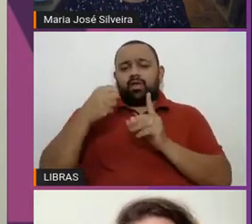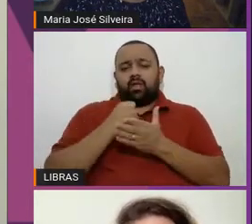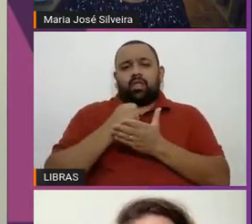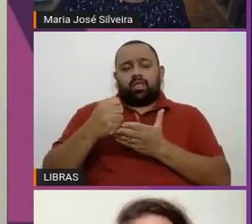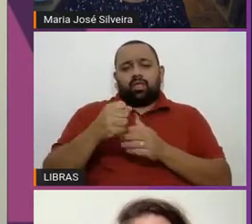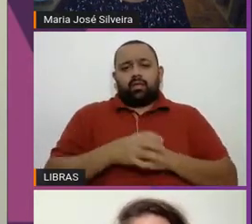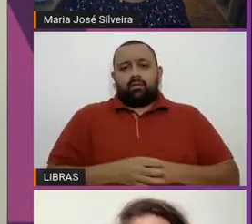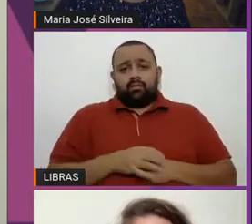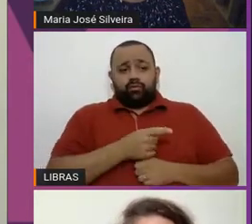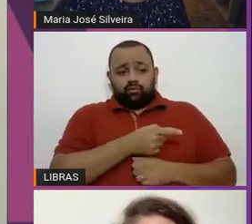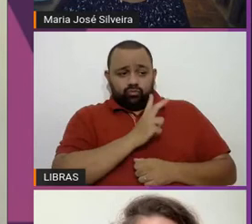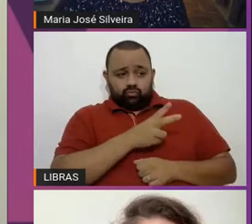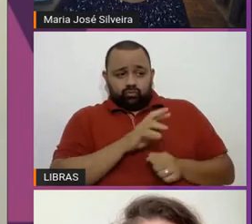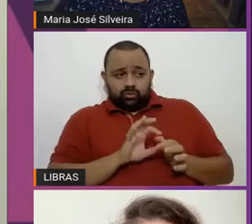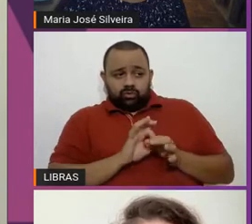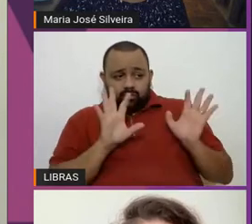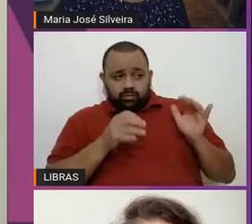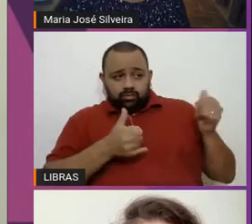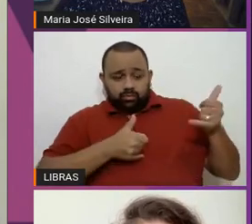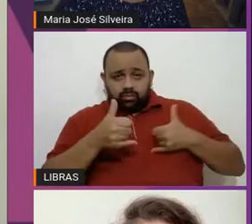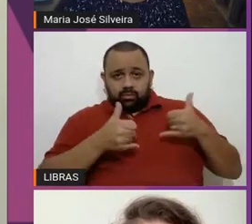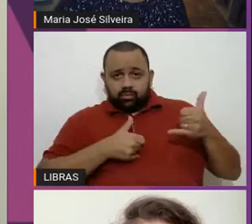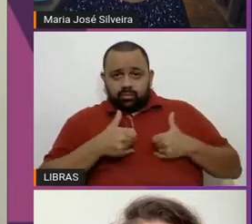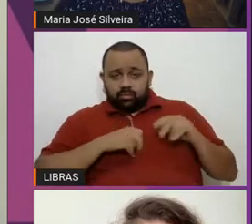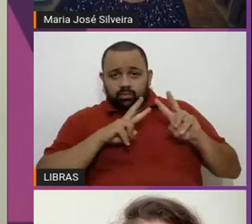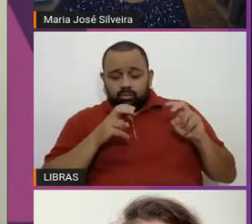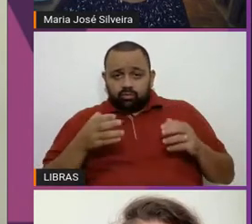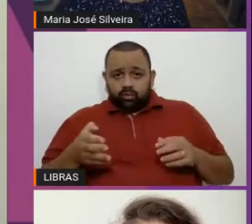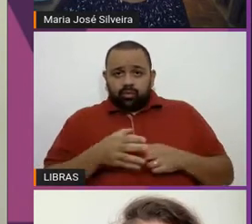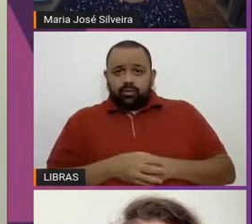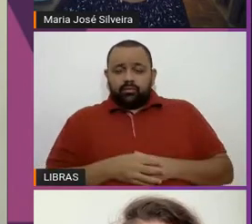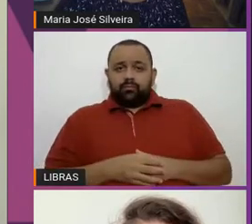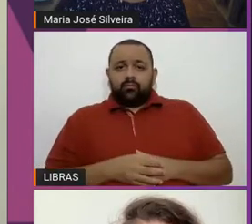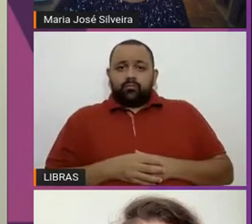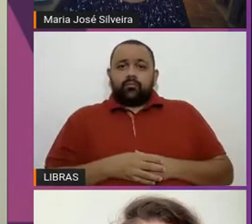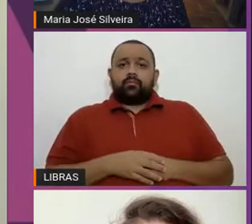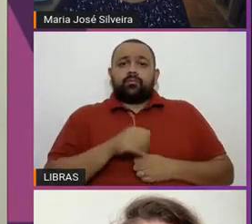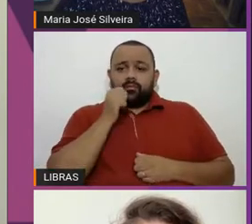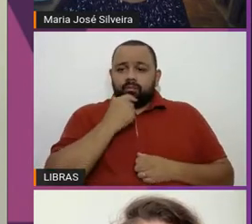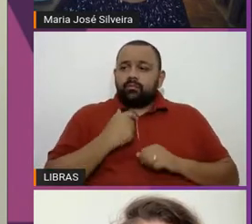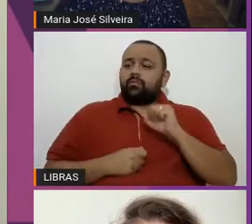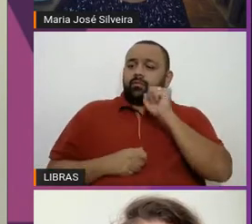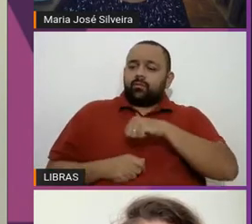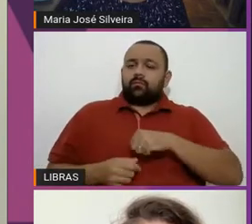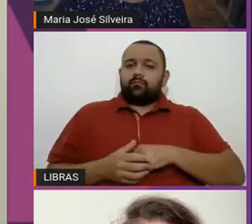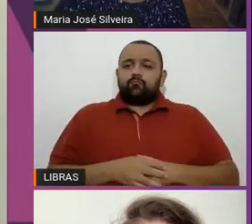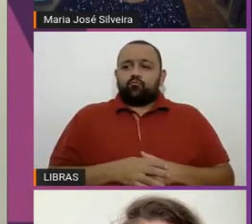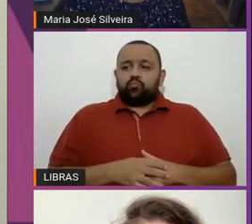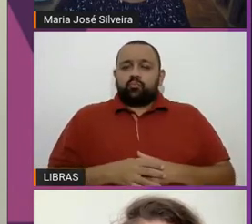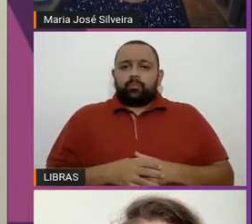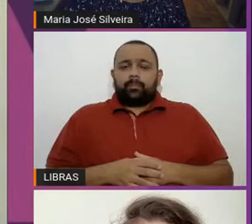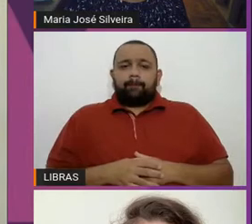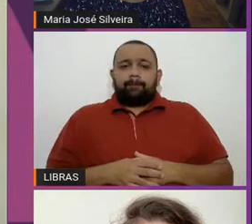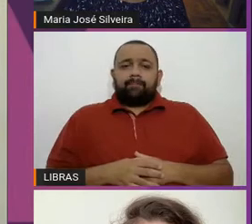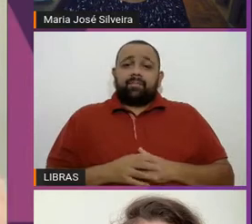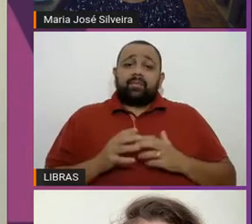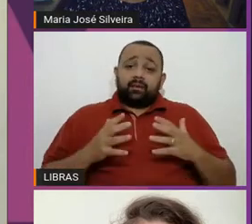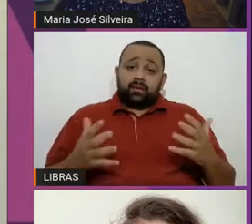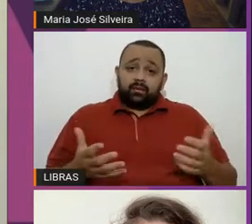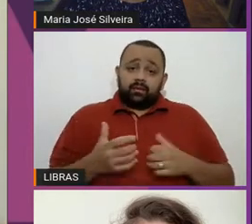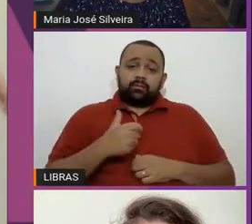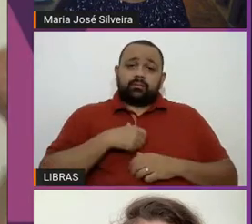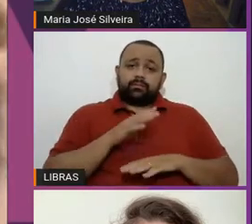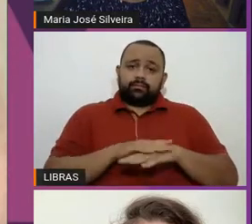e****** você continua disposta a me falar sobre isso e ela disse sim e então